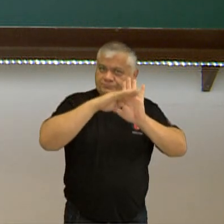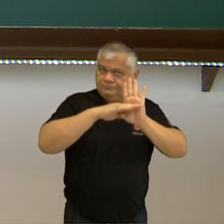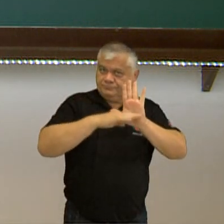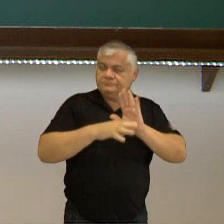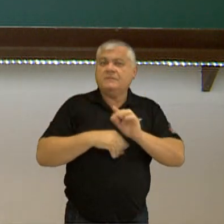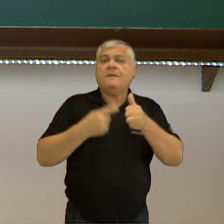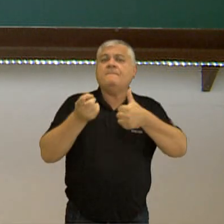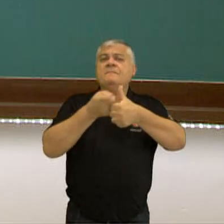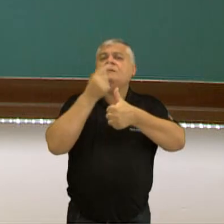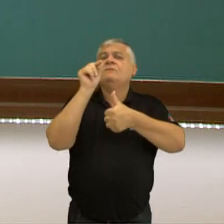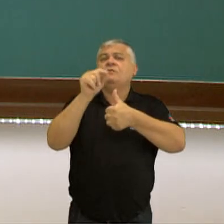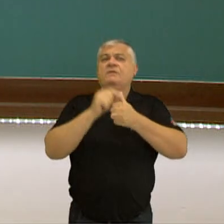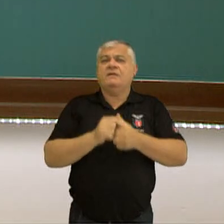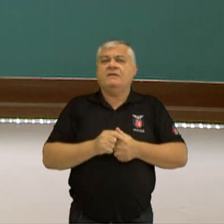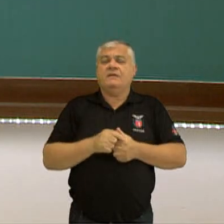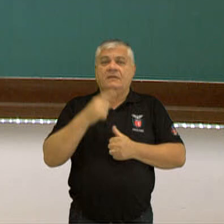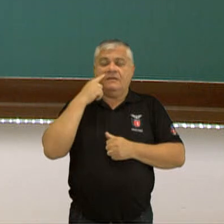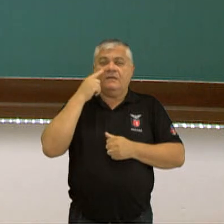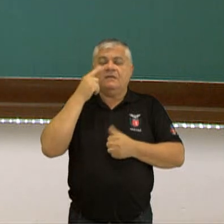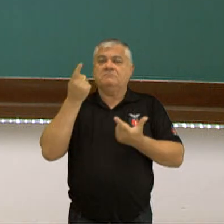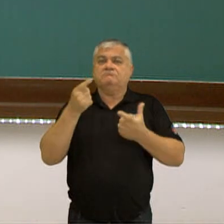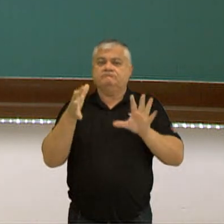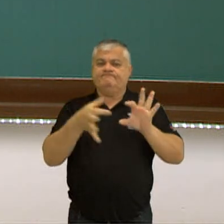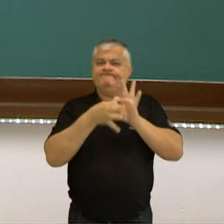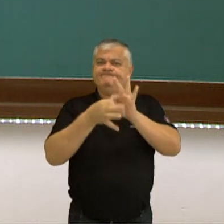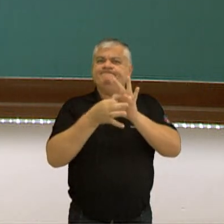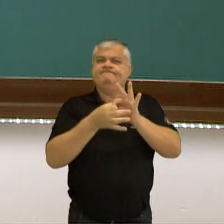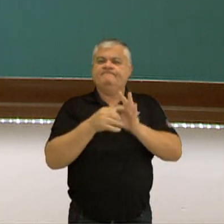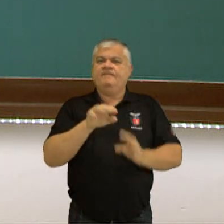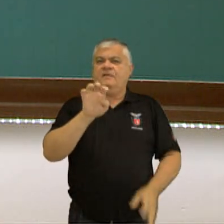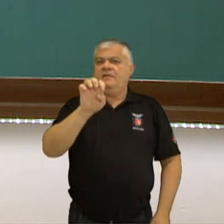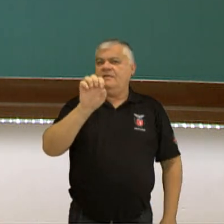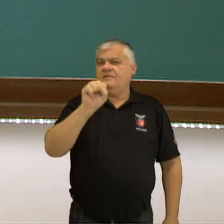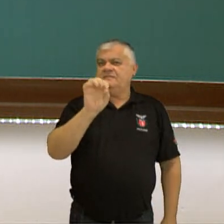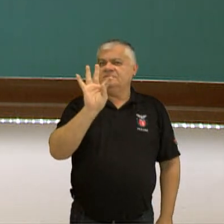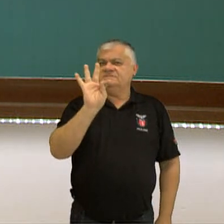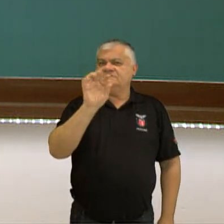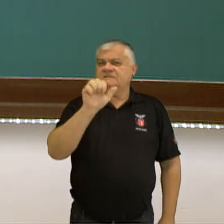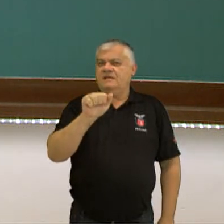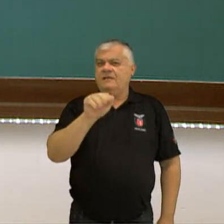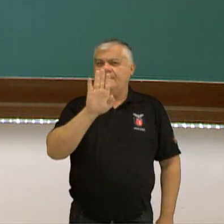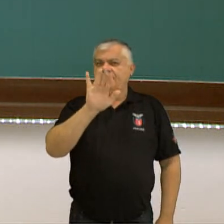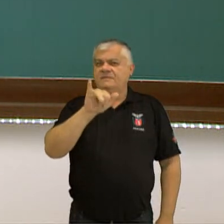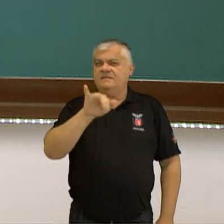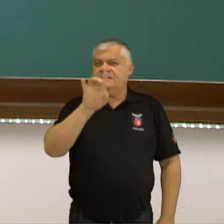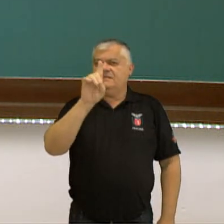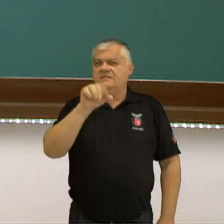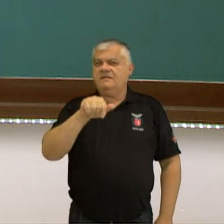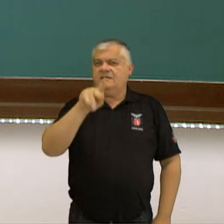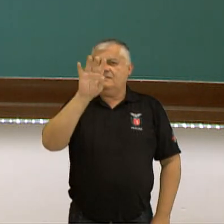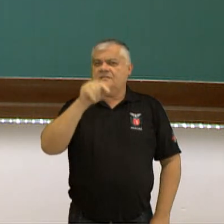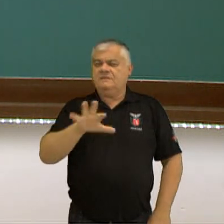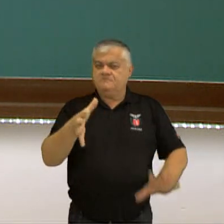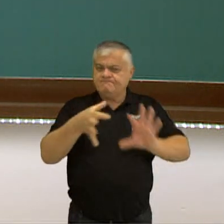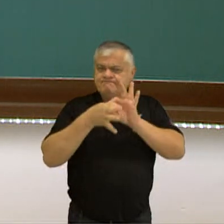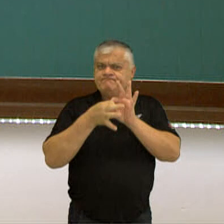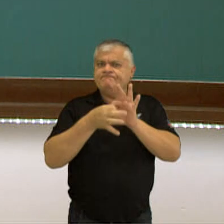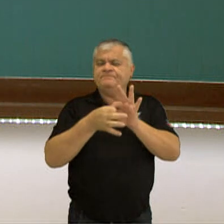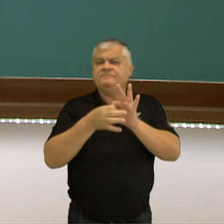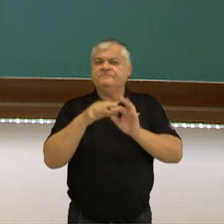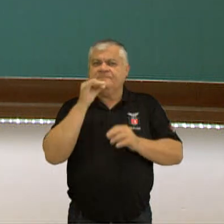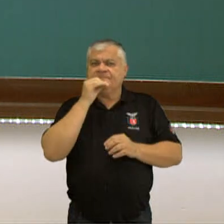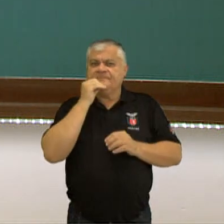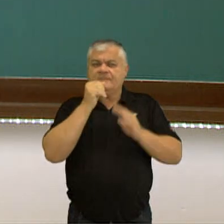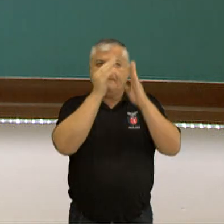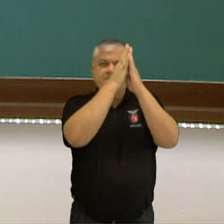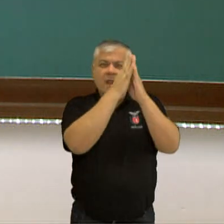O primeiro deles é a estabilidade. Vocês devem saber que lá na tabela periódica, dos 118